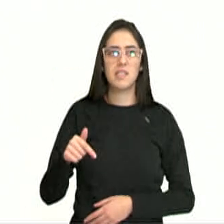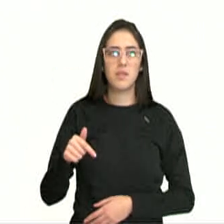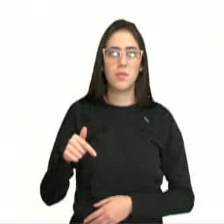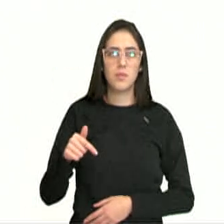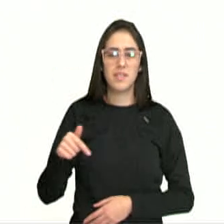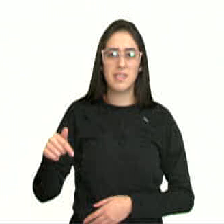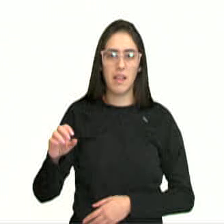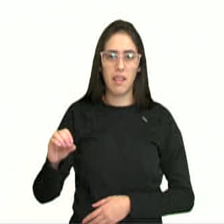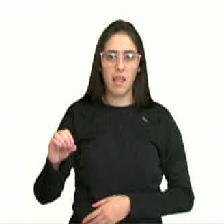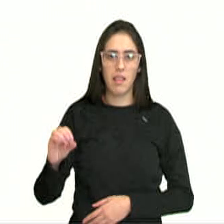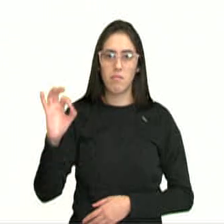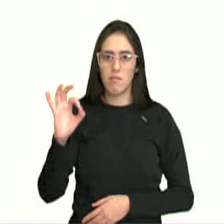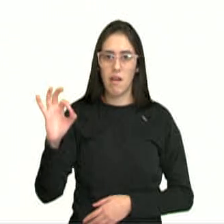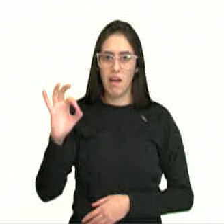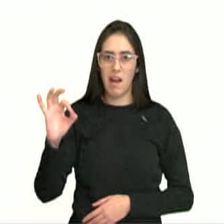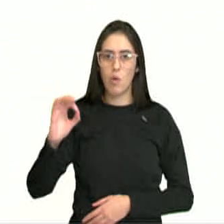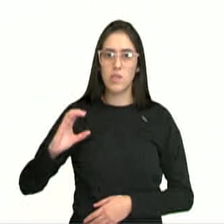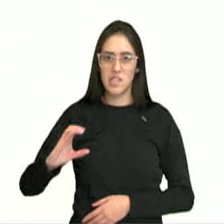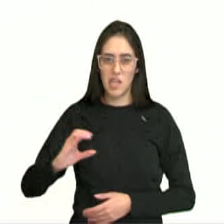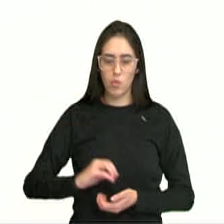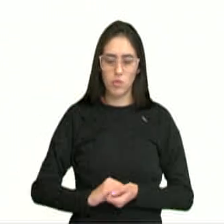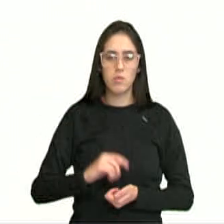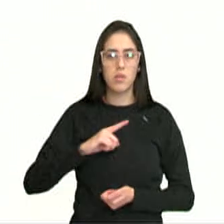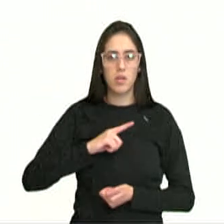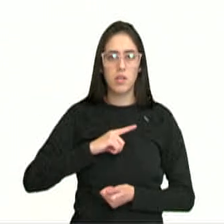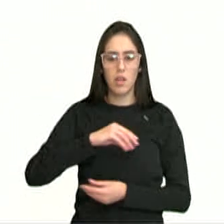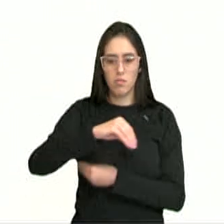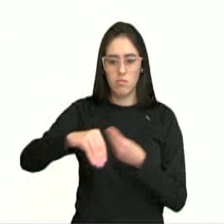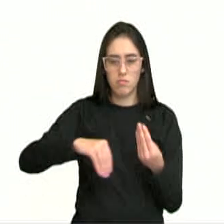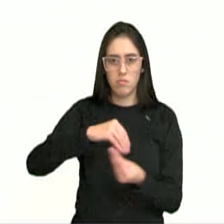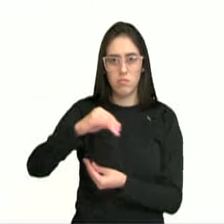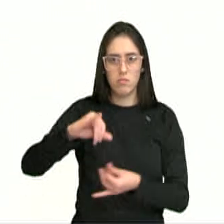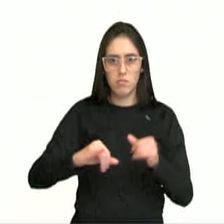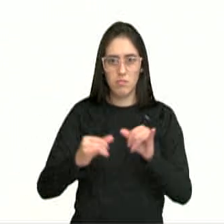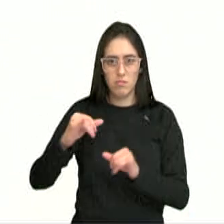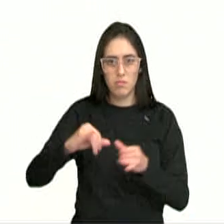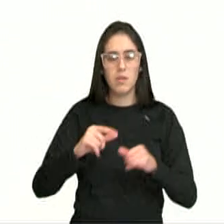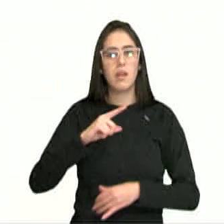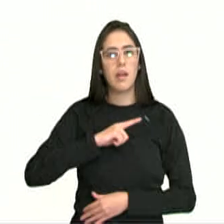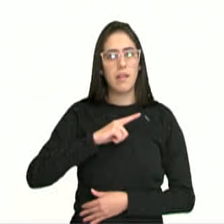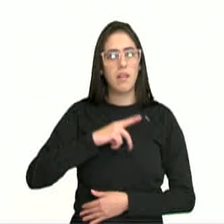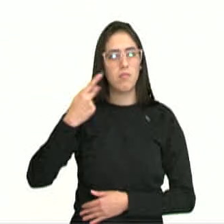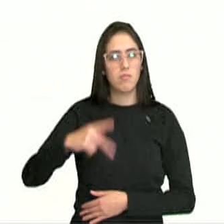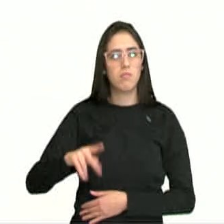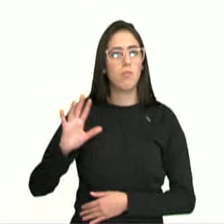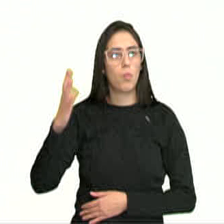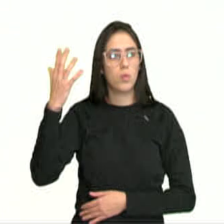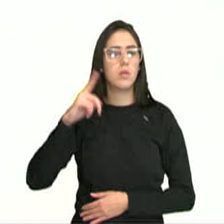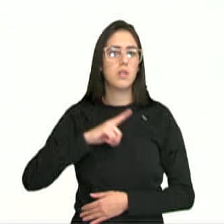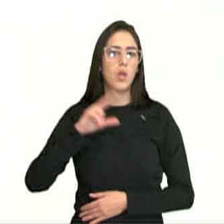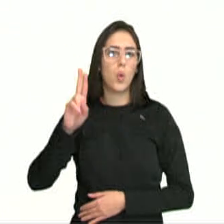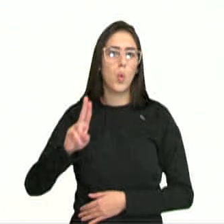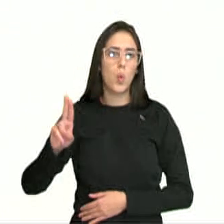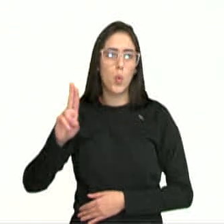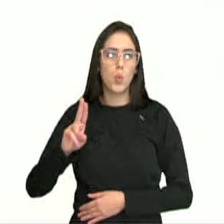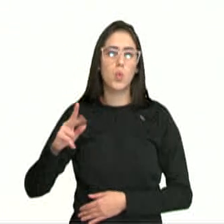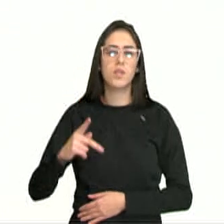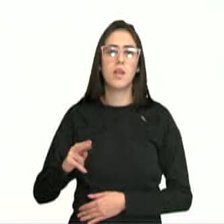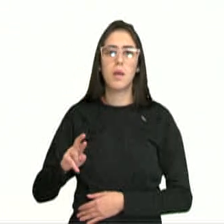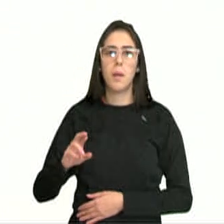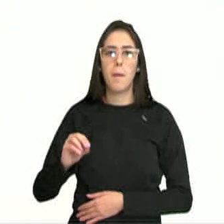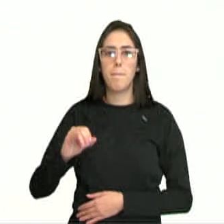Celsius. Formam ligas junto com o níquel e o ferro e com o cobalto e têm utilização em projéteis destinados para